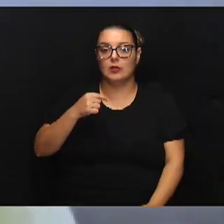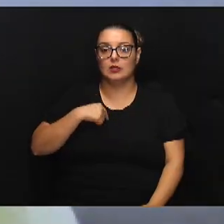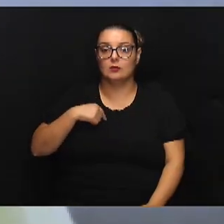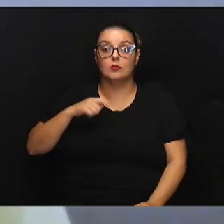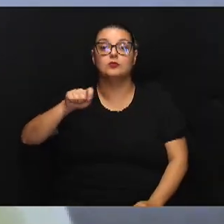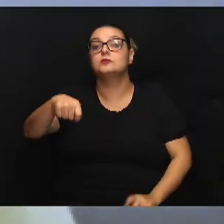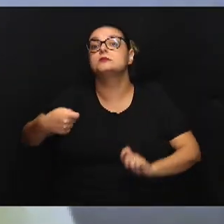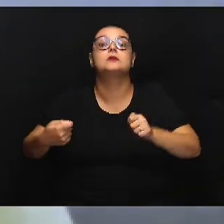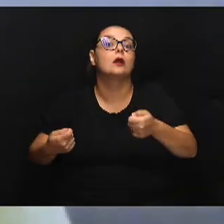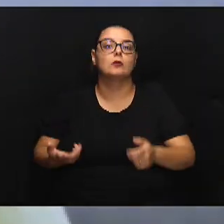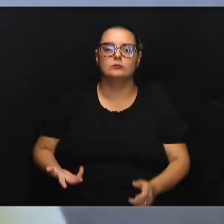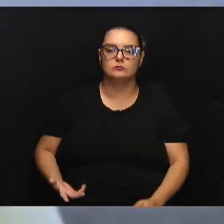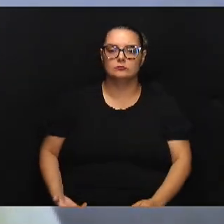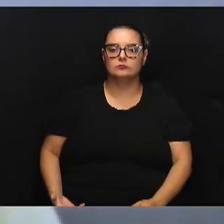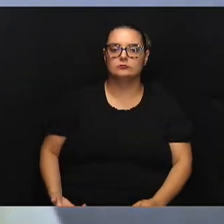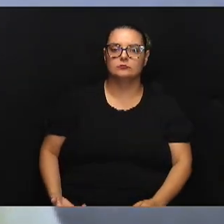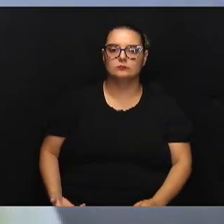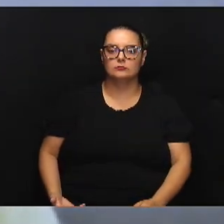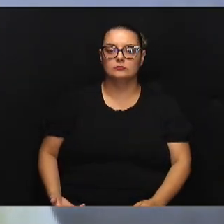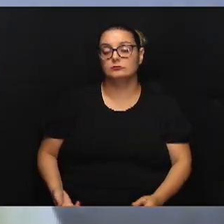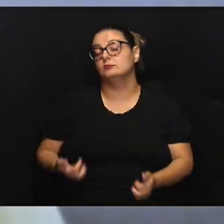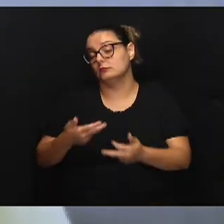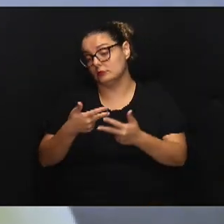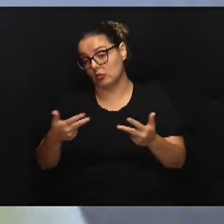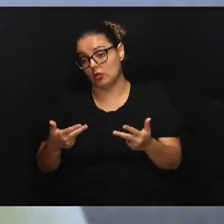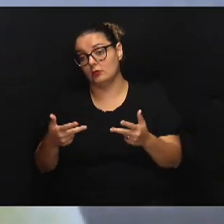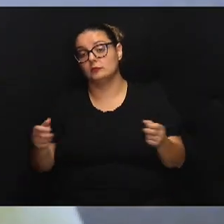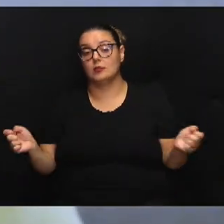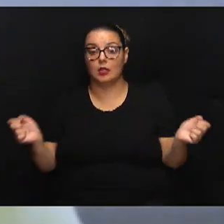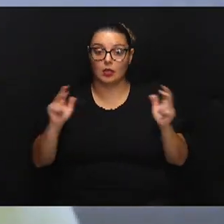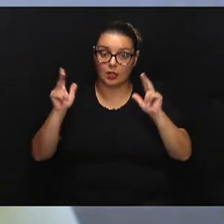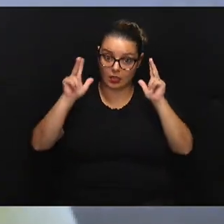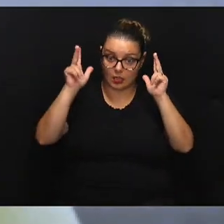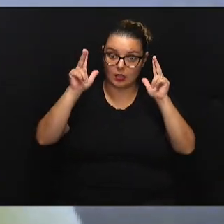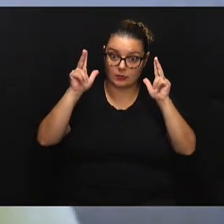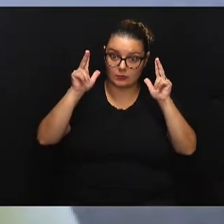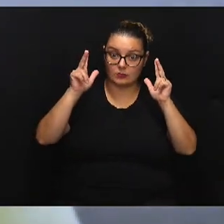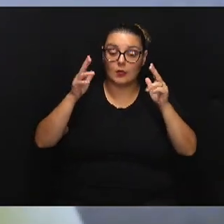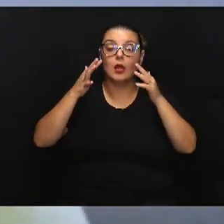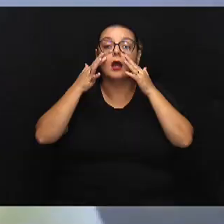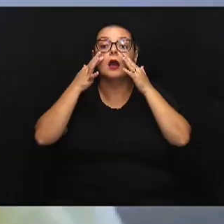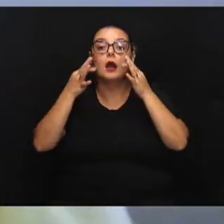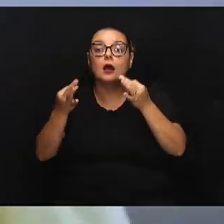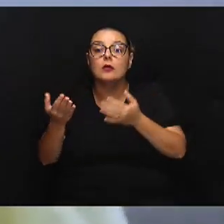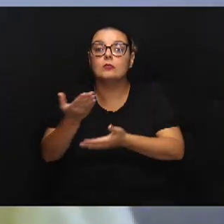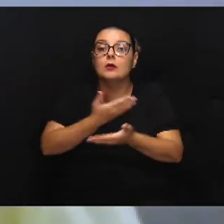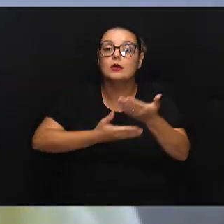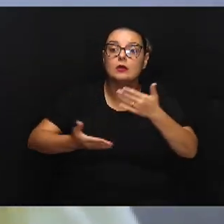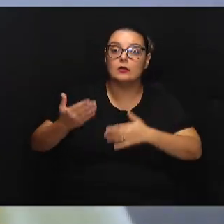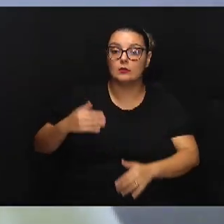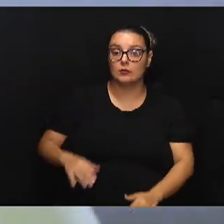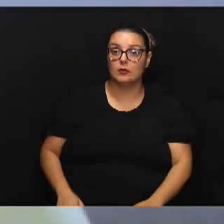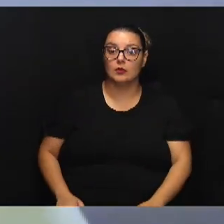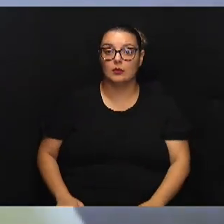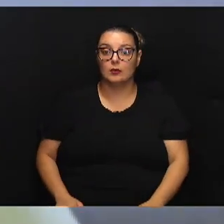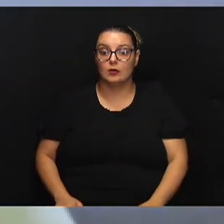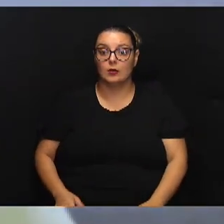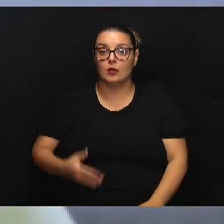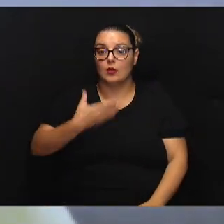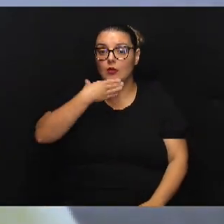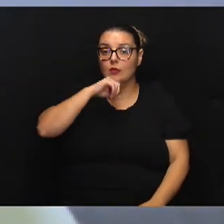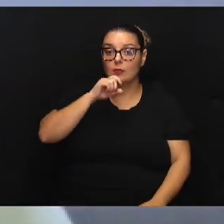sinal. E uma das coisas que mais chamam a atenção é a atenção compartilhada. Por exemplo, o pai fala: